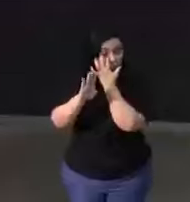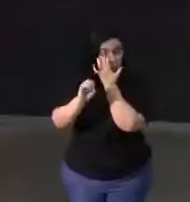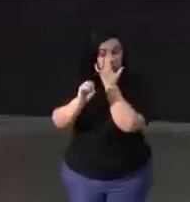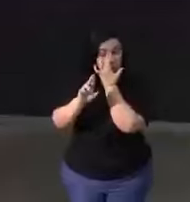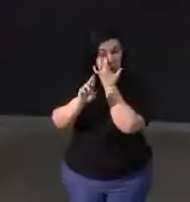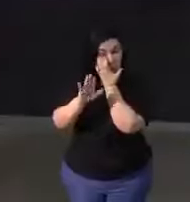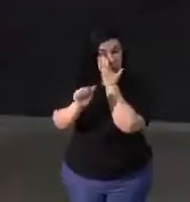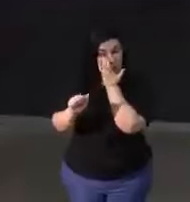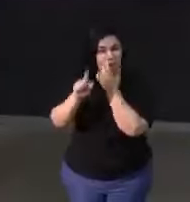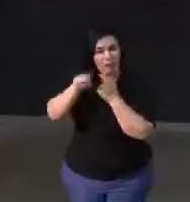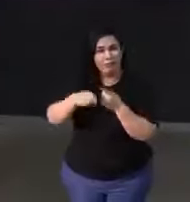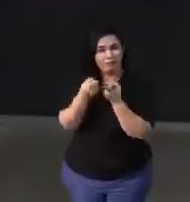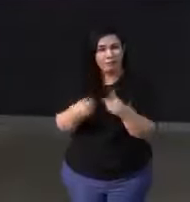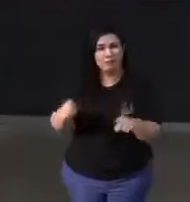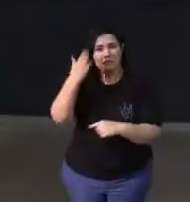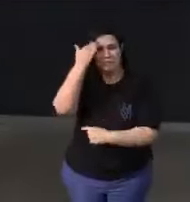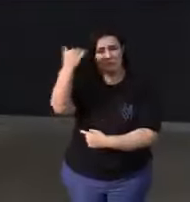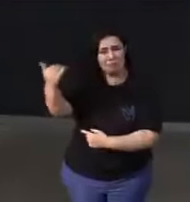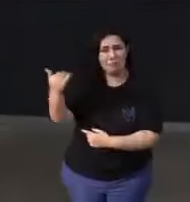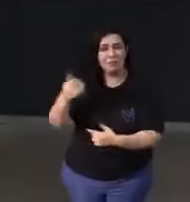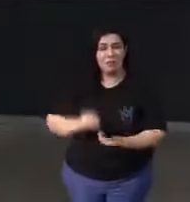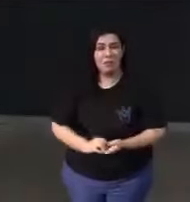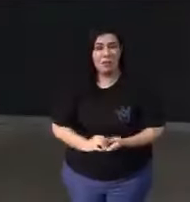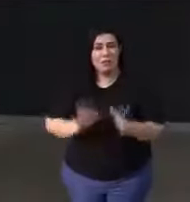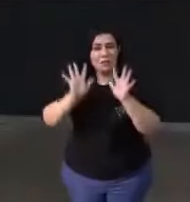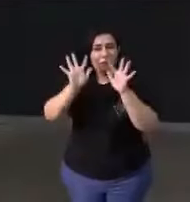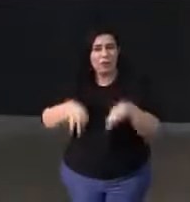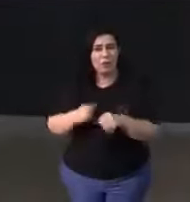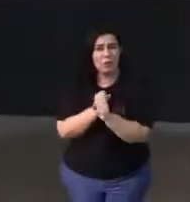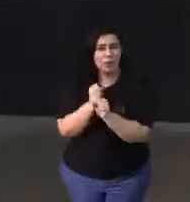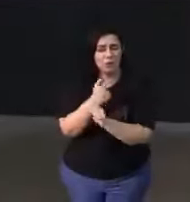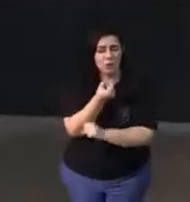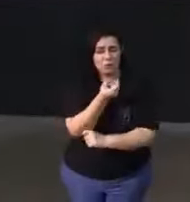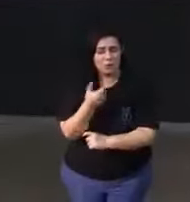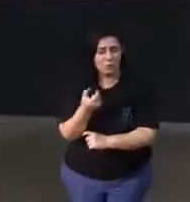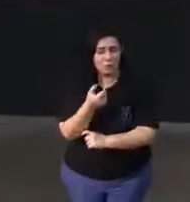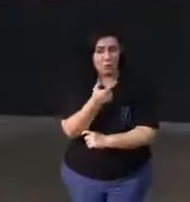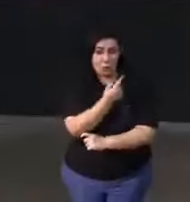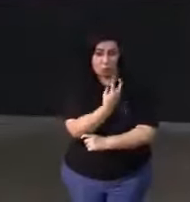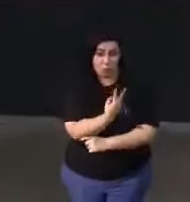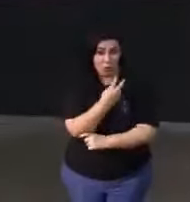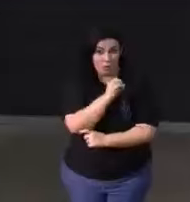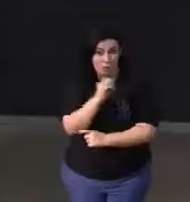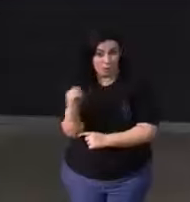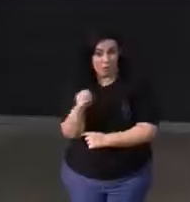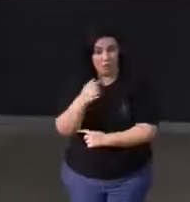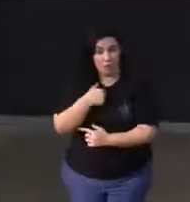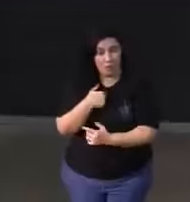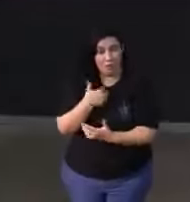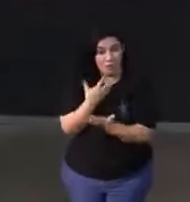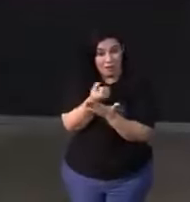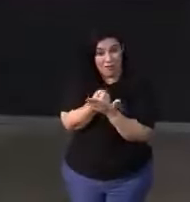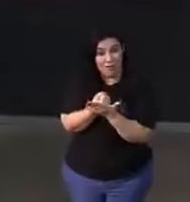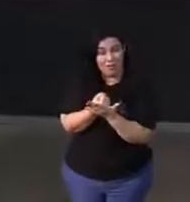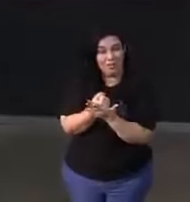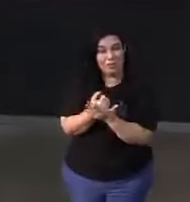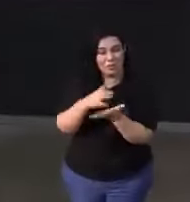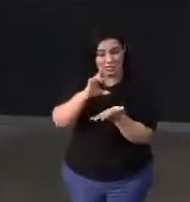em 98, quando foi em final de 2000, ali no meio de 2000, eu gravei um CD. Gravei, irmão.